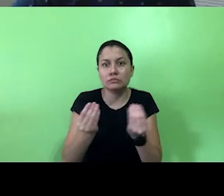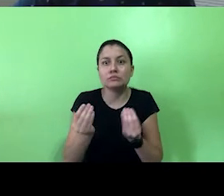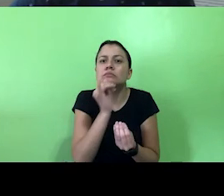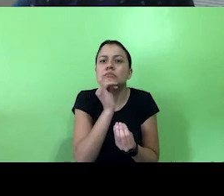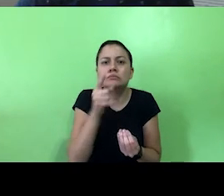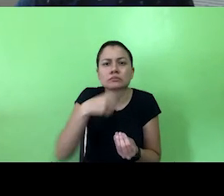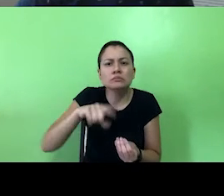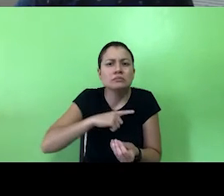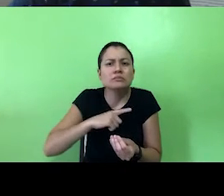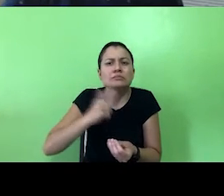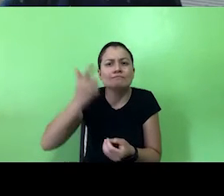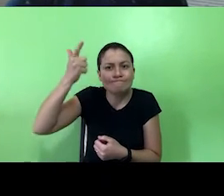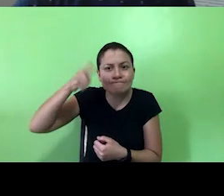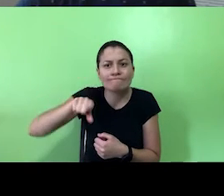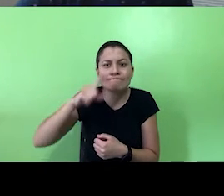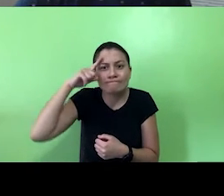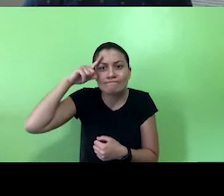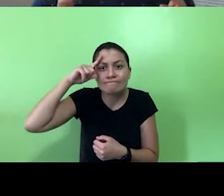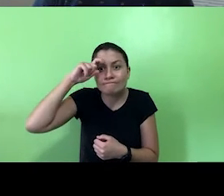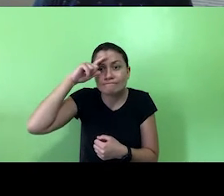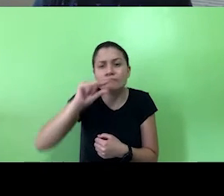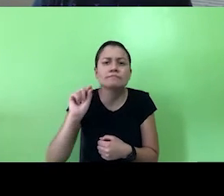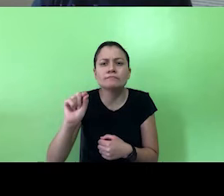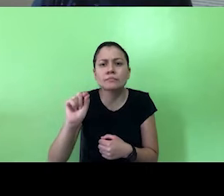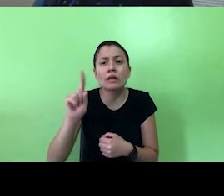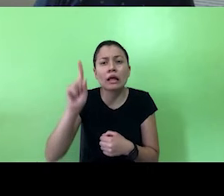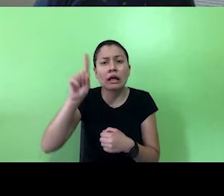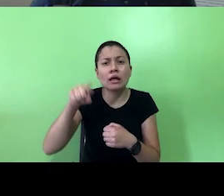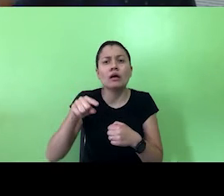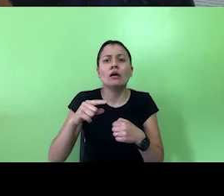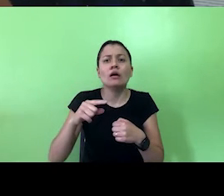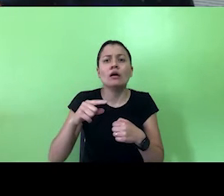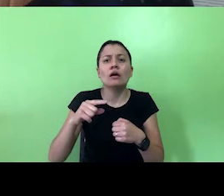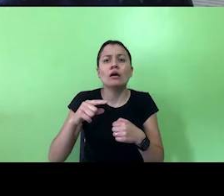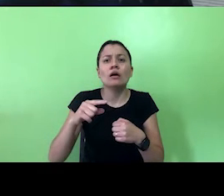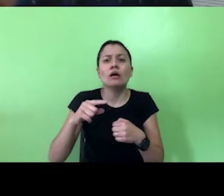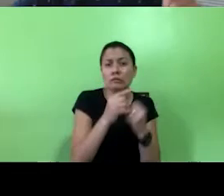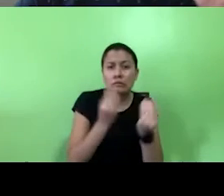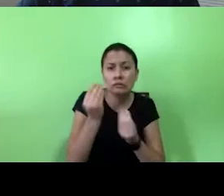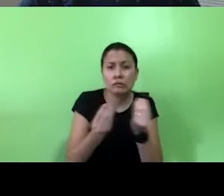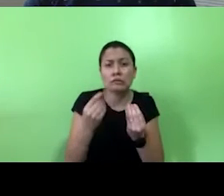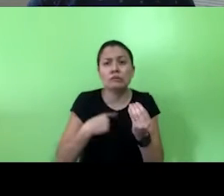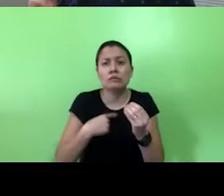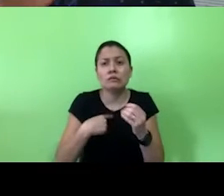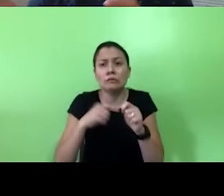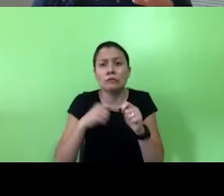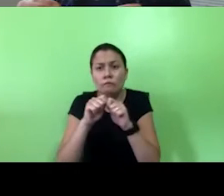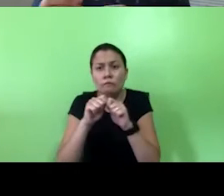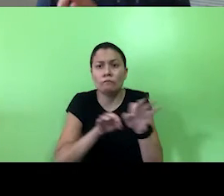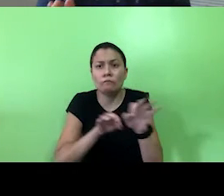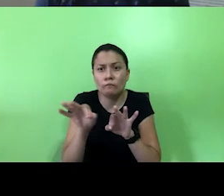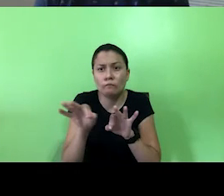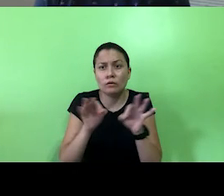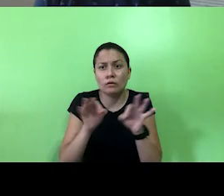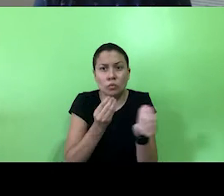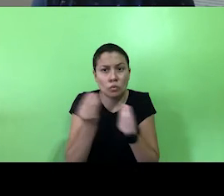ainda tinha um complicador que era essa própria configuração do ambiente, de como que eu vou, o que eu maximizo, o que eu compartilho, como é